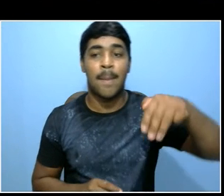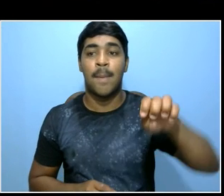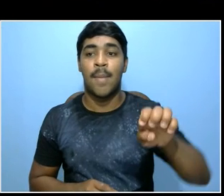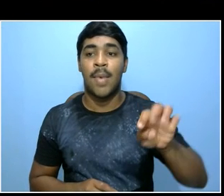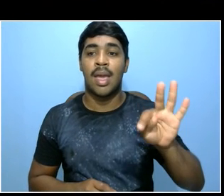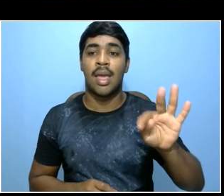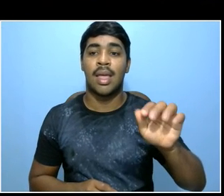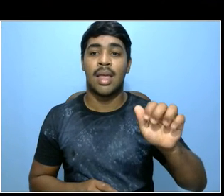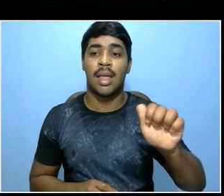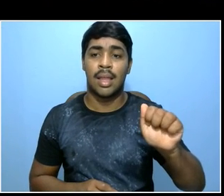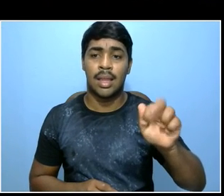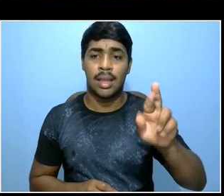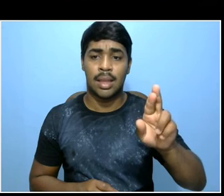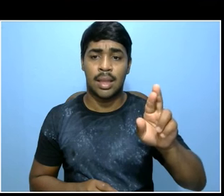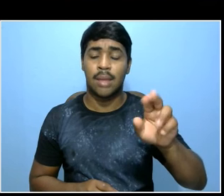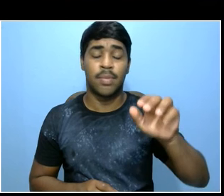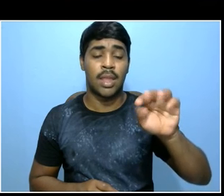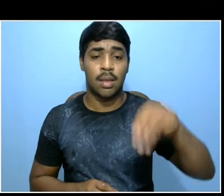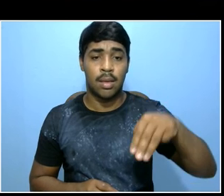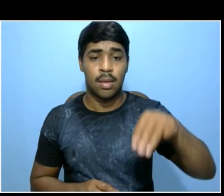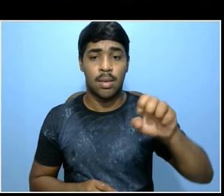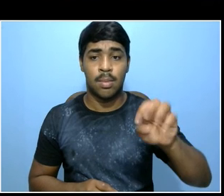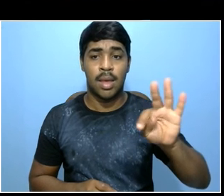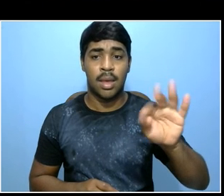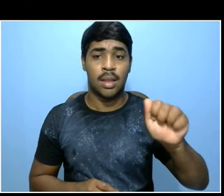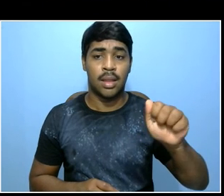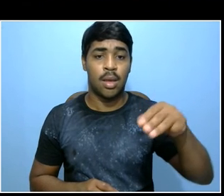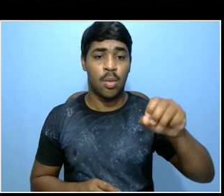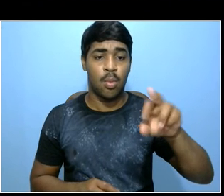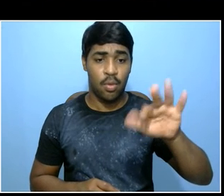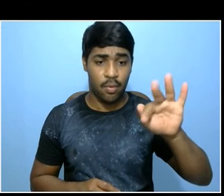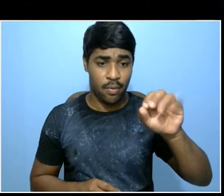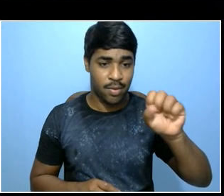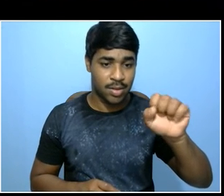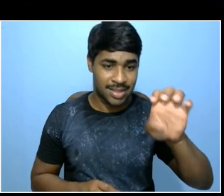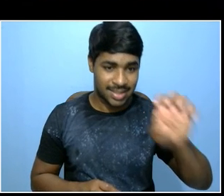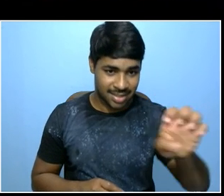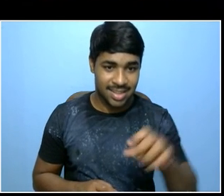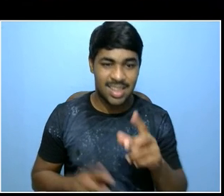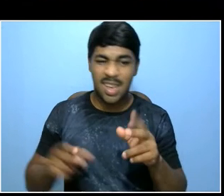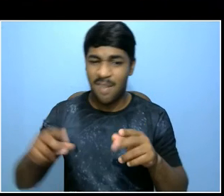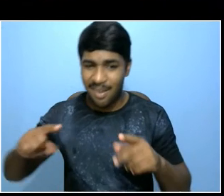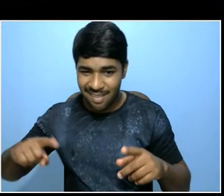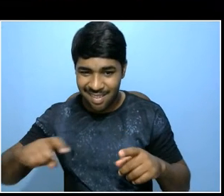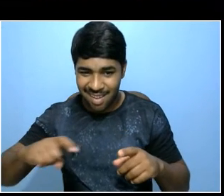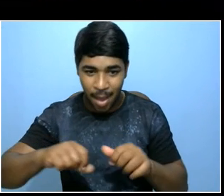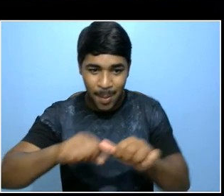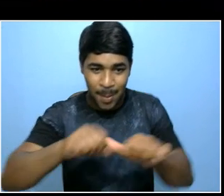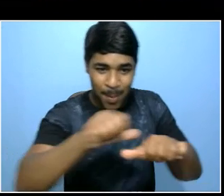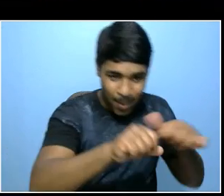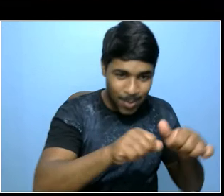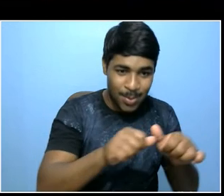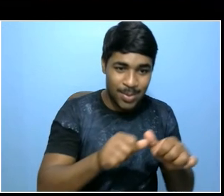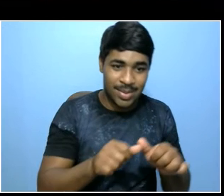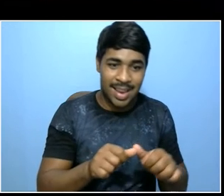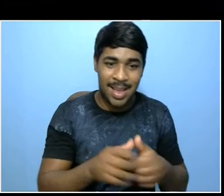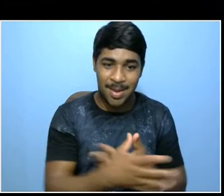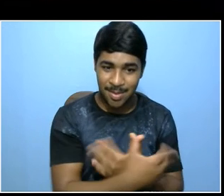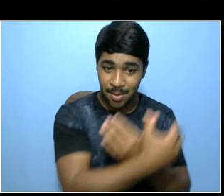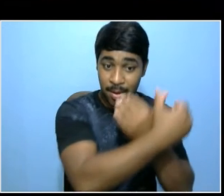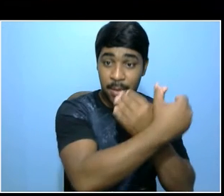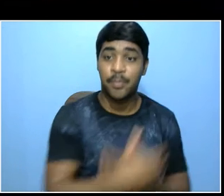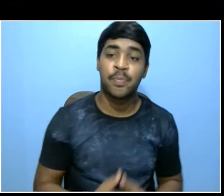a mudança de fases, né? Que vai ocorrer nessa fase. Vamos ver agora o que significa um ser ovíparo.